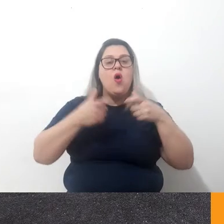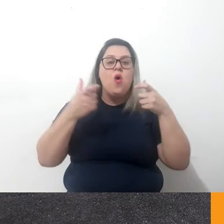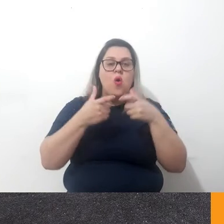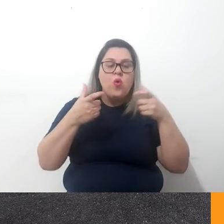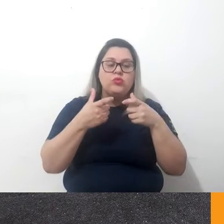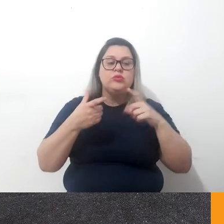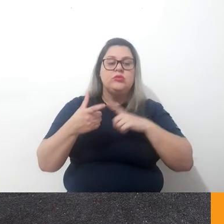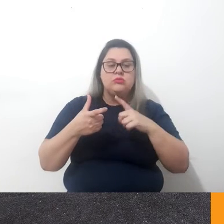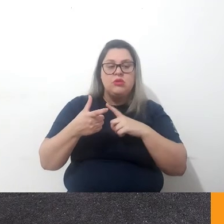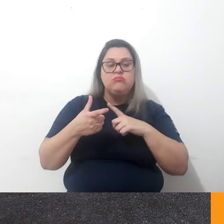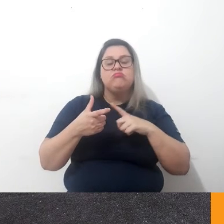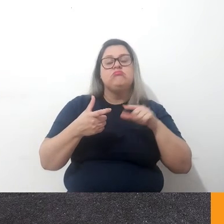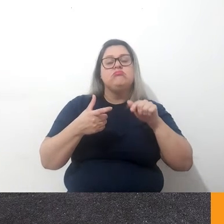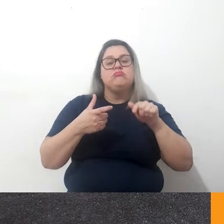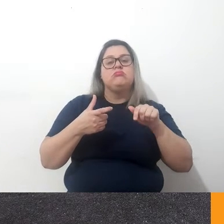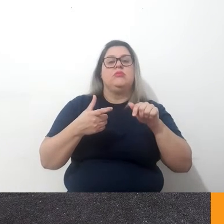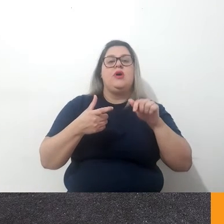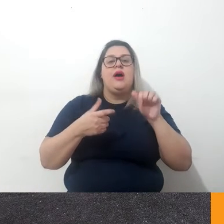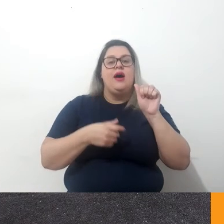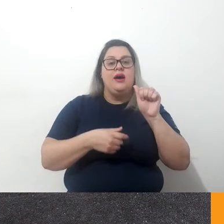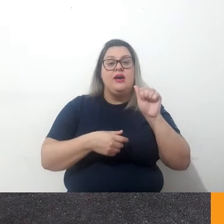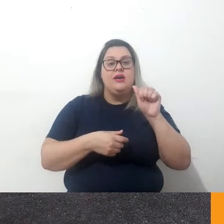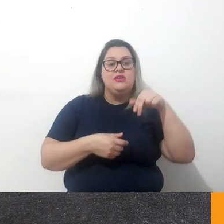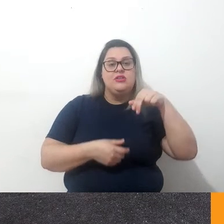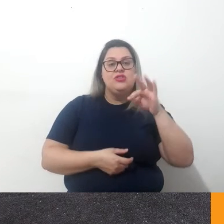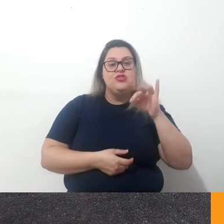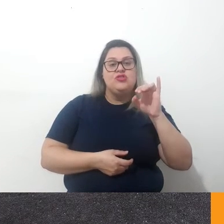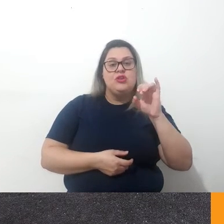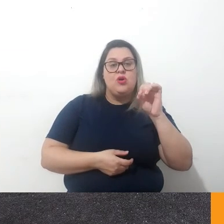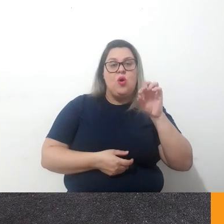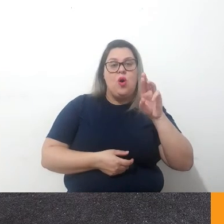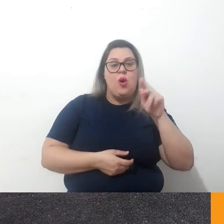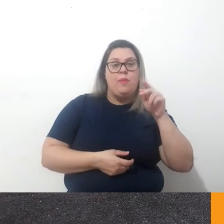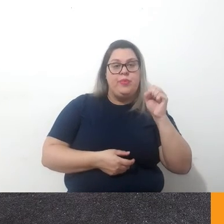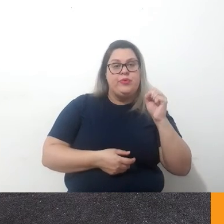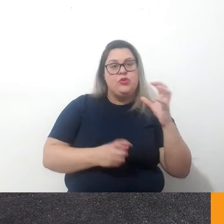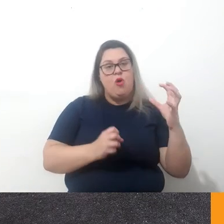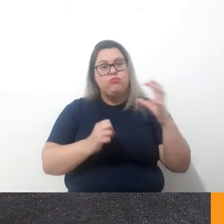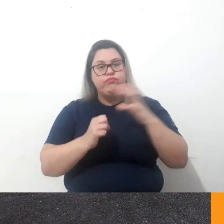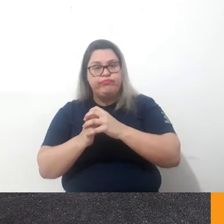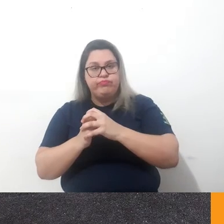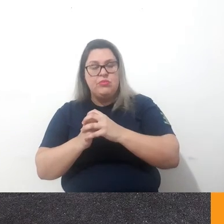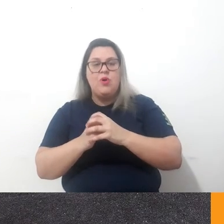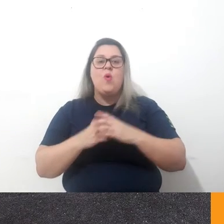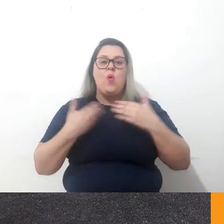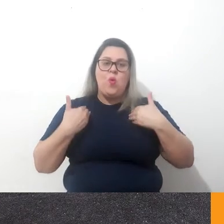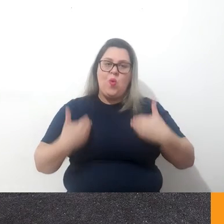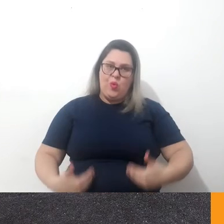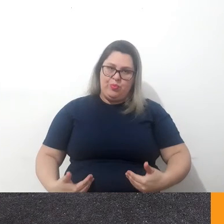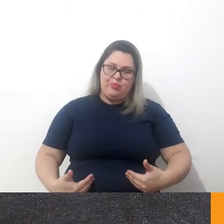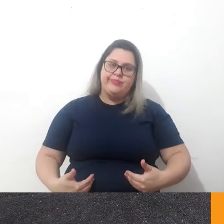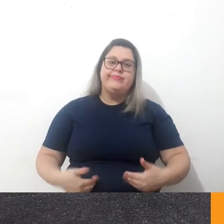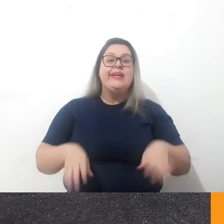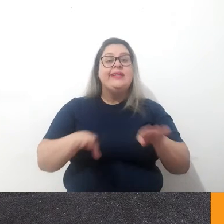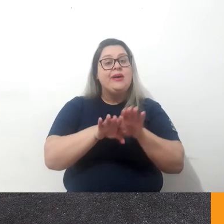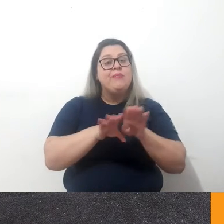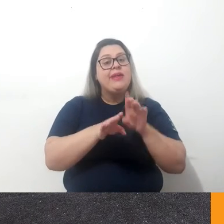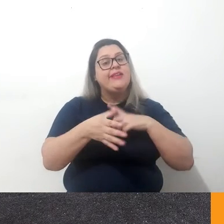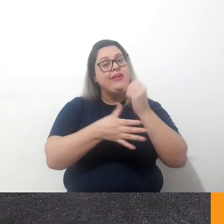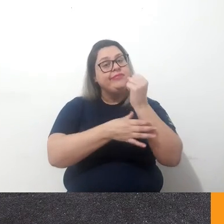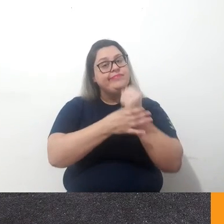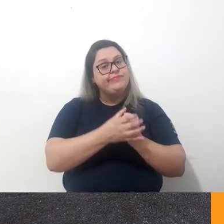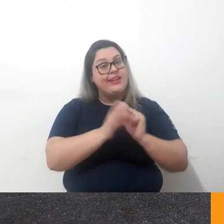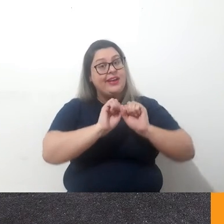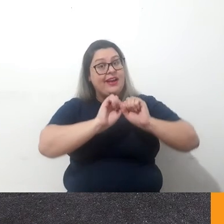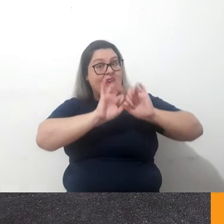você produz acaba atacando o seu próprio corpo. E também temos as fezes claras, que é quando